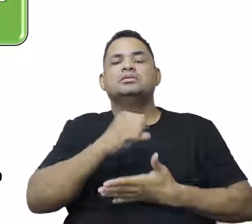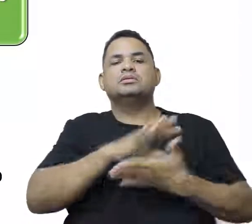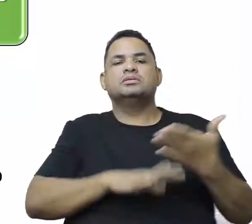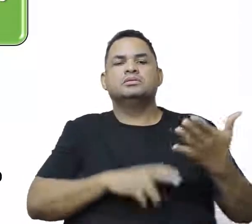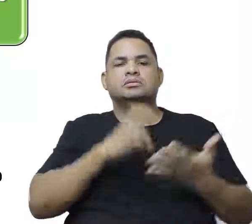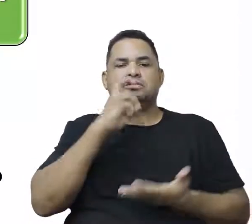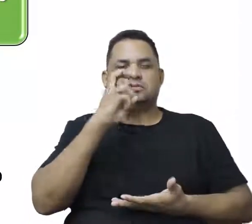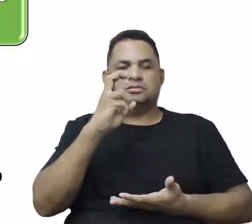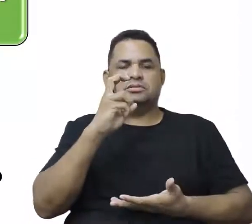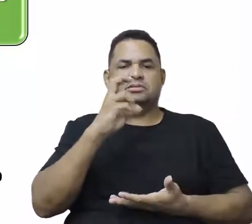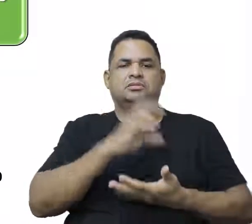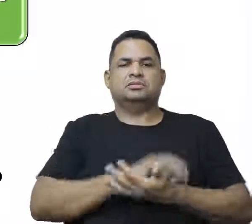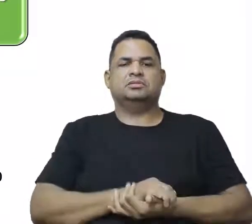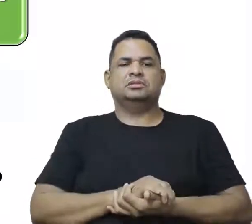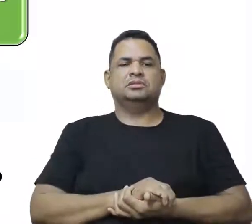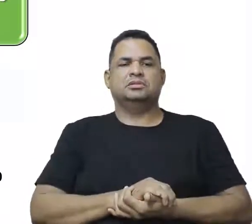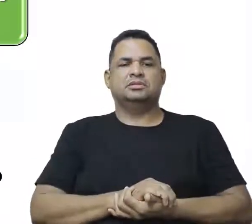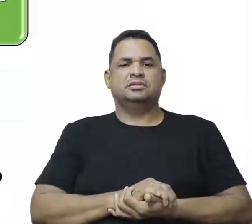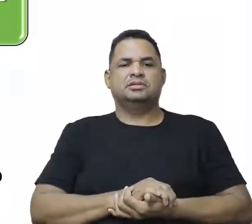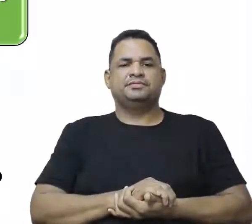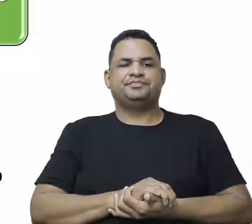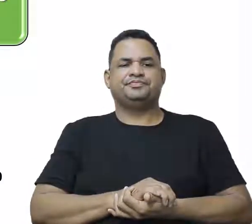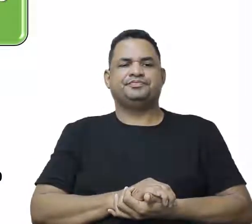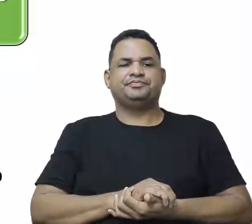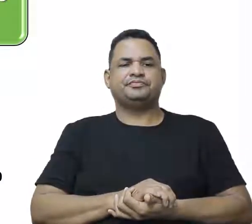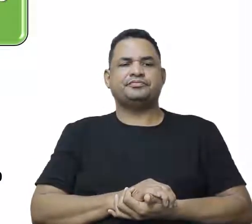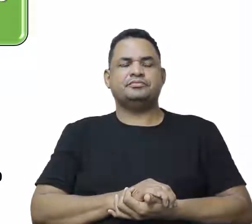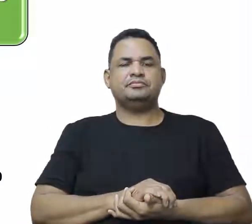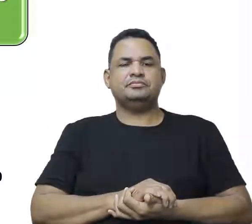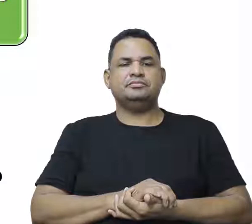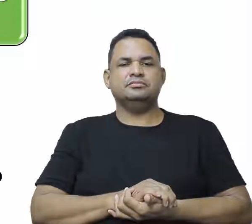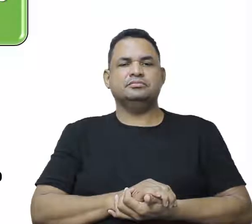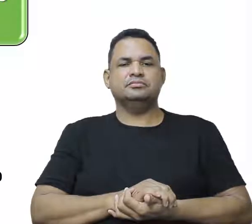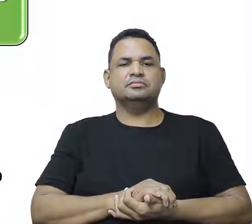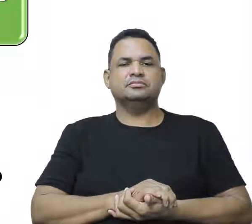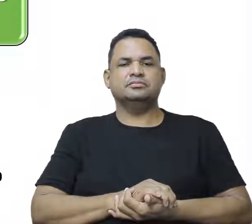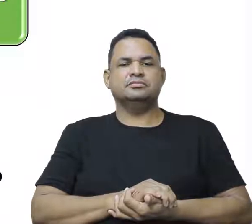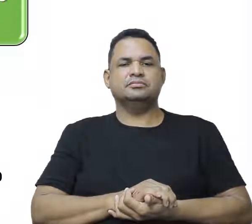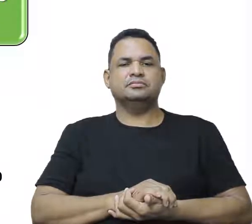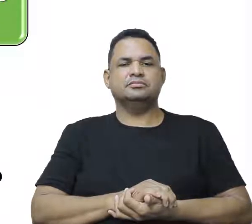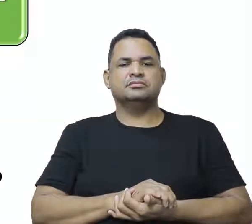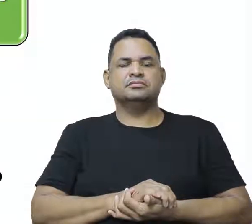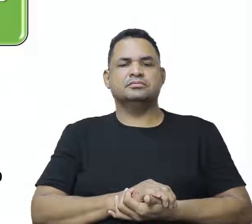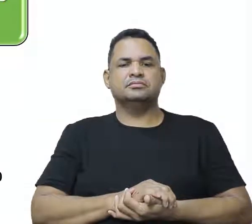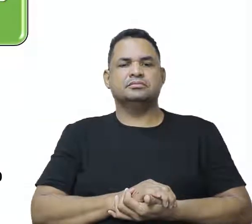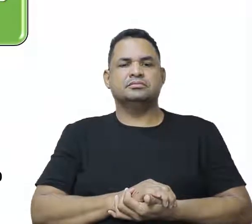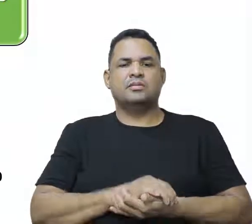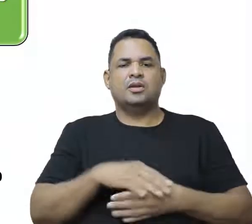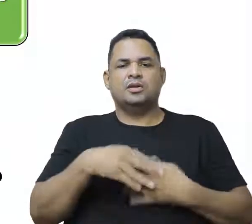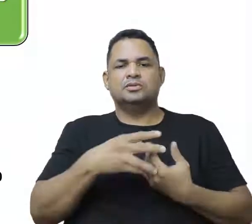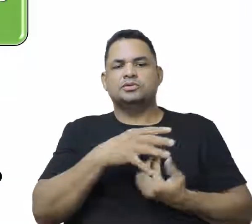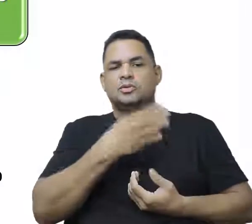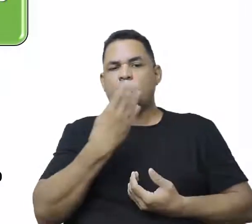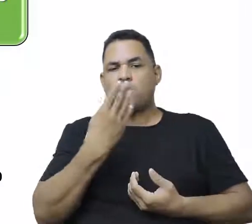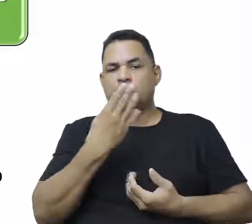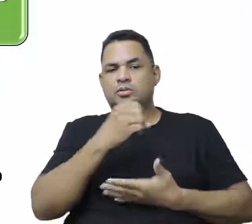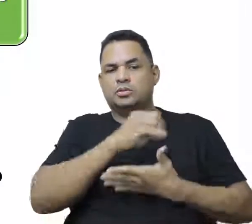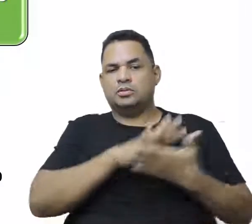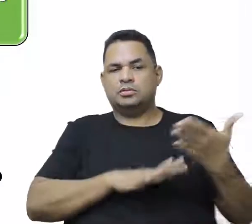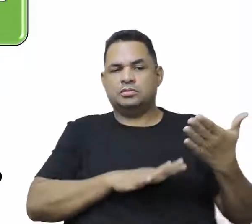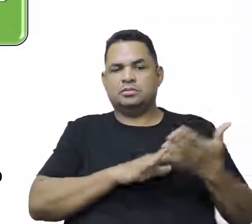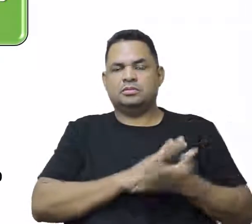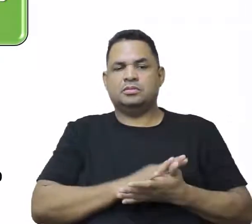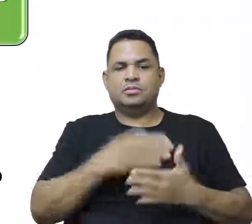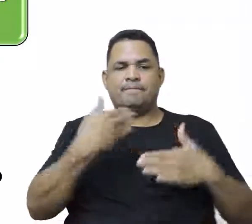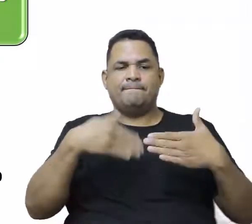caíram? 5 questões. Na primeira aplicação, que foi a regular. E caiu 4 questões